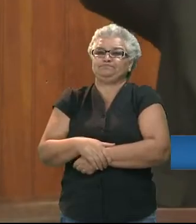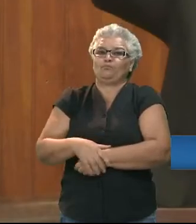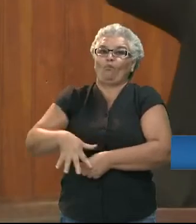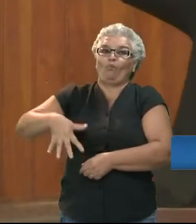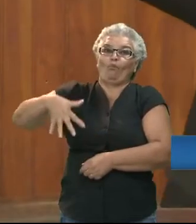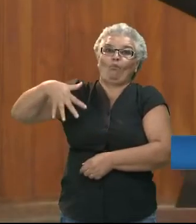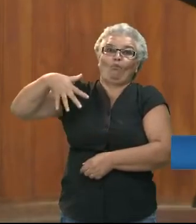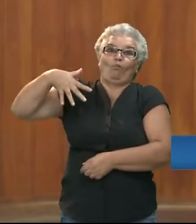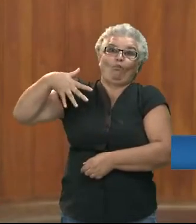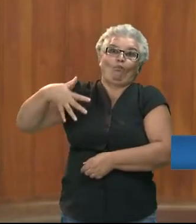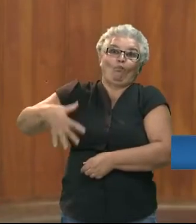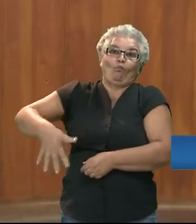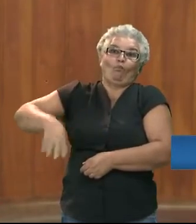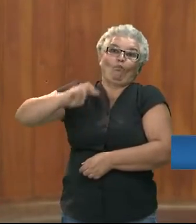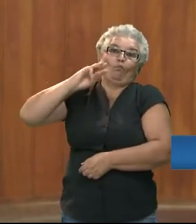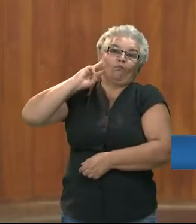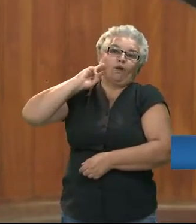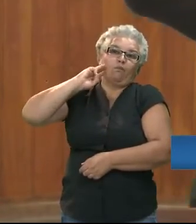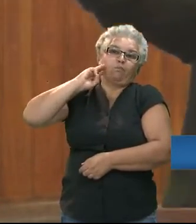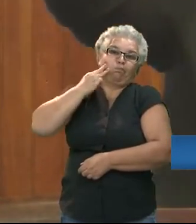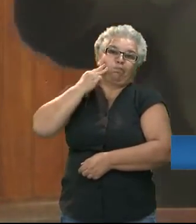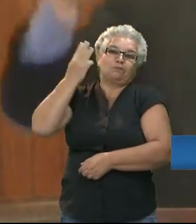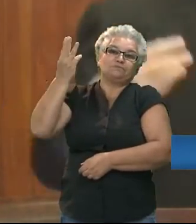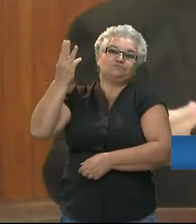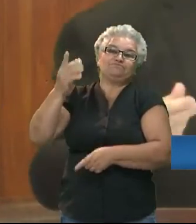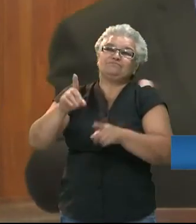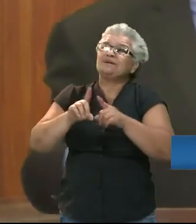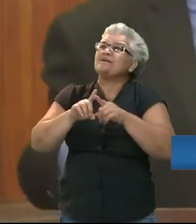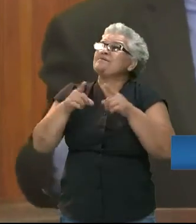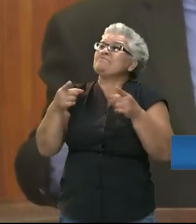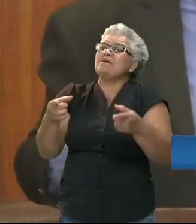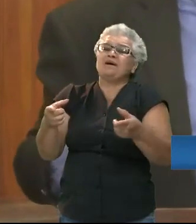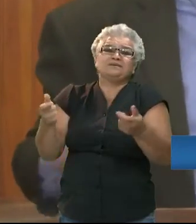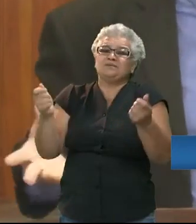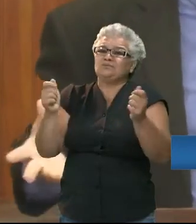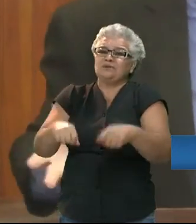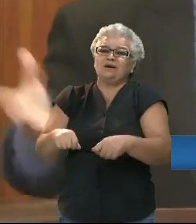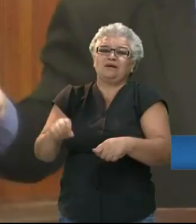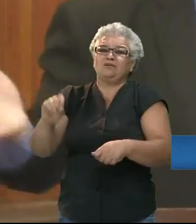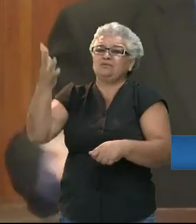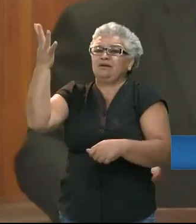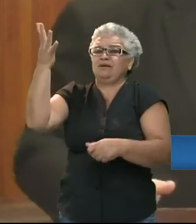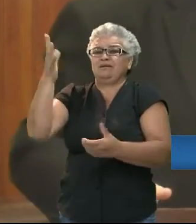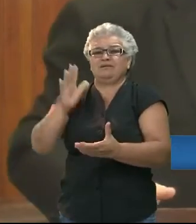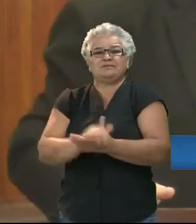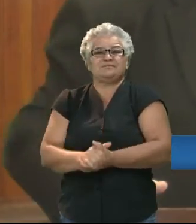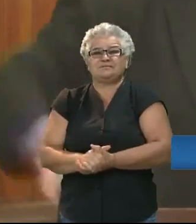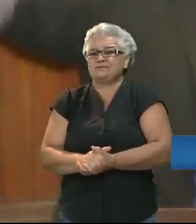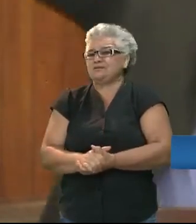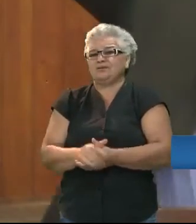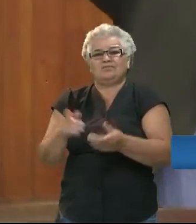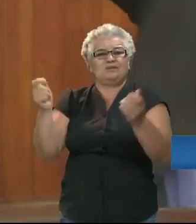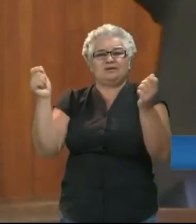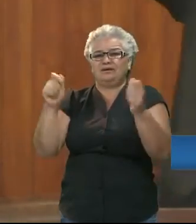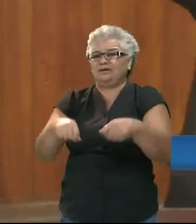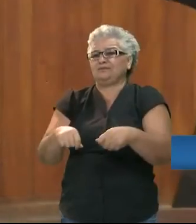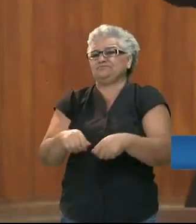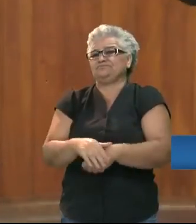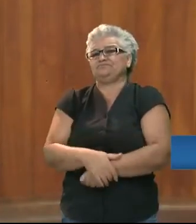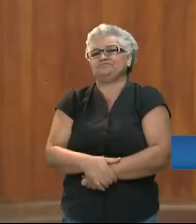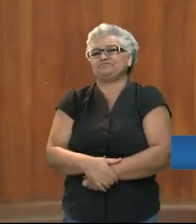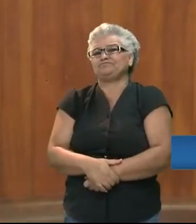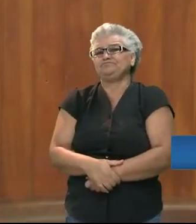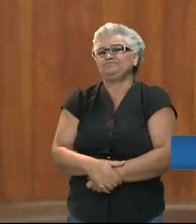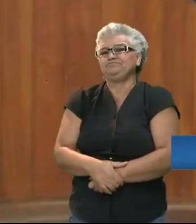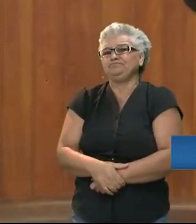milionário, mas que vira uma ficção. Ela não acontece, ela não se materializa no cofre. Ganhamos, levamos,